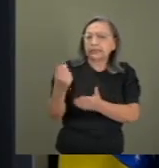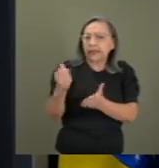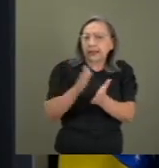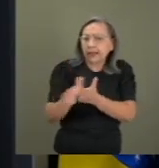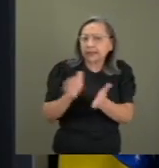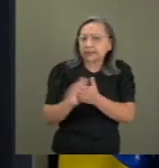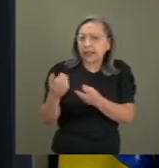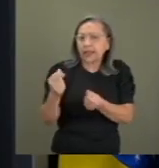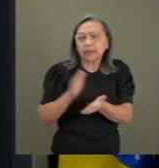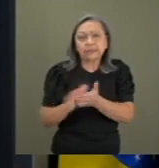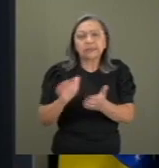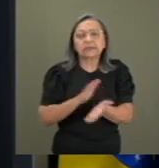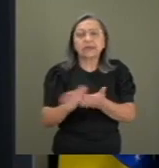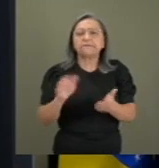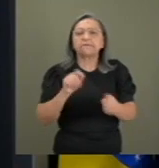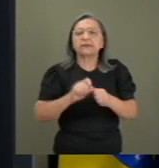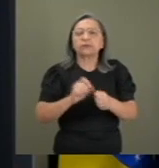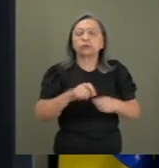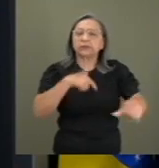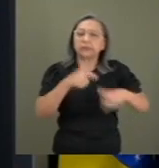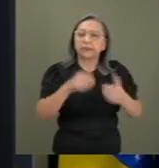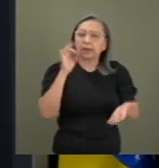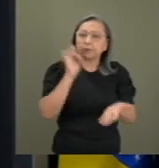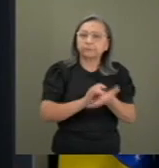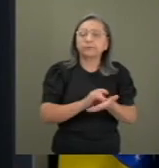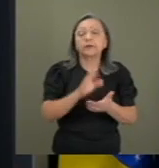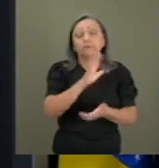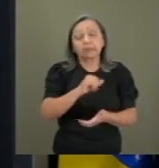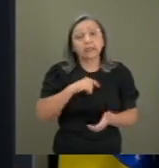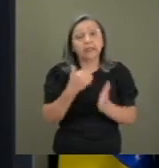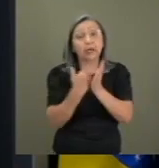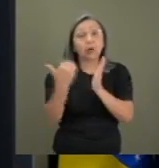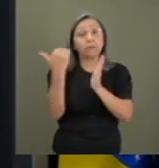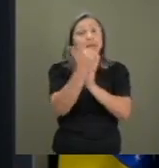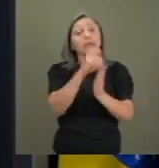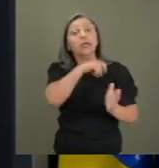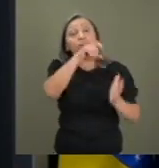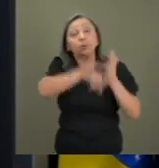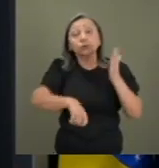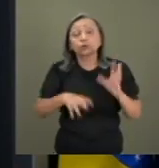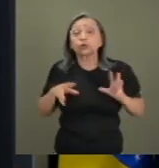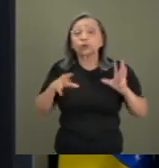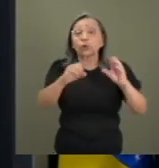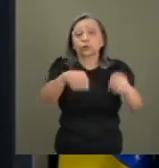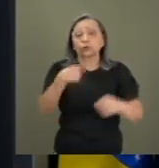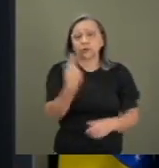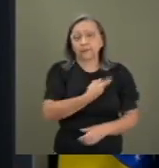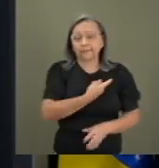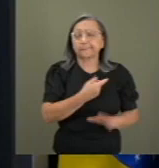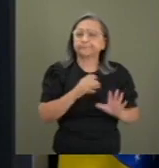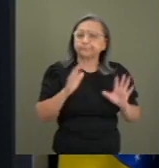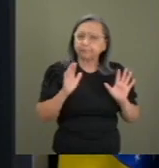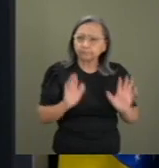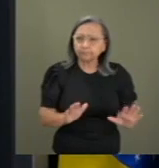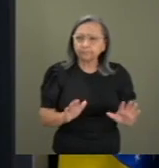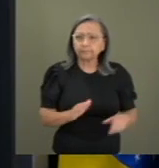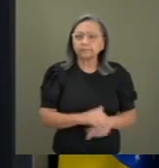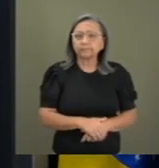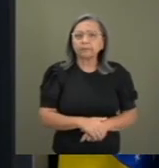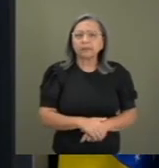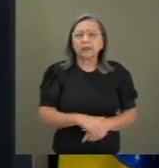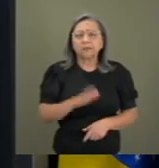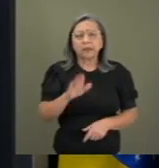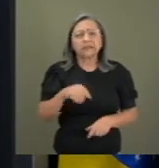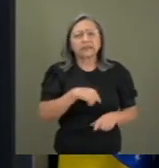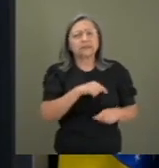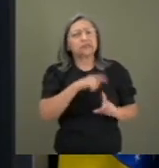gastar, não fazer o seu dever de casa e vai ter que aumentar imposto de todos nós. Mas tal